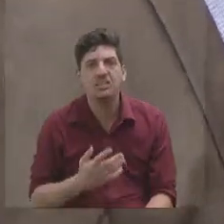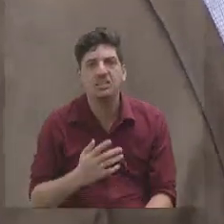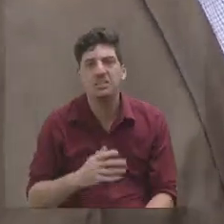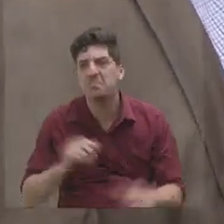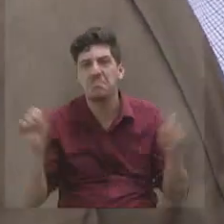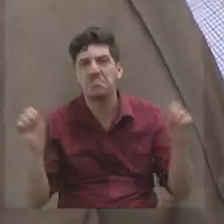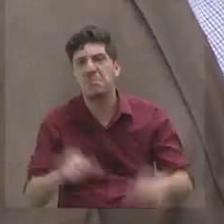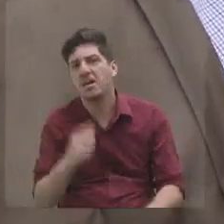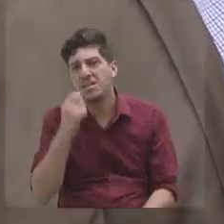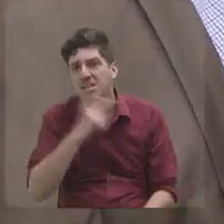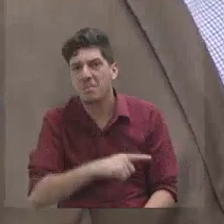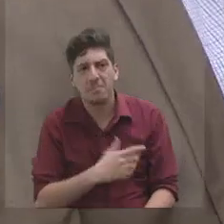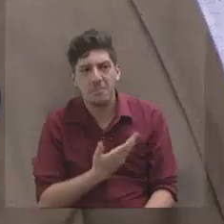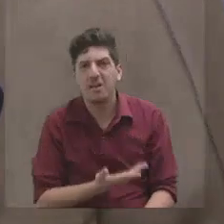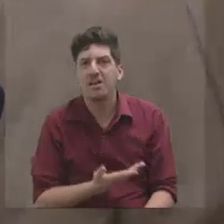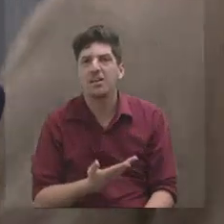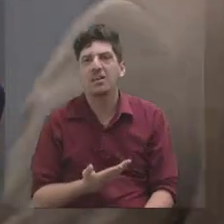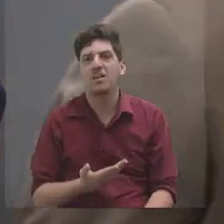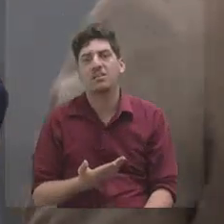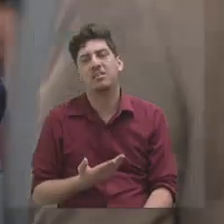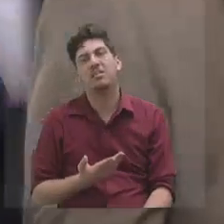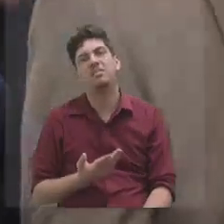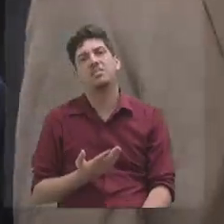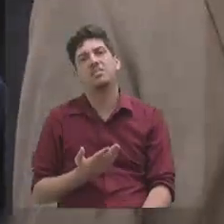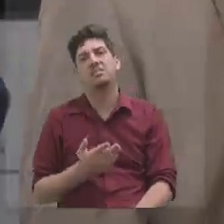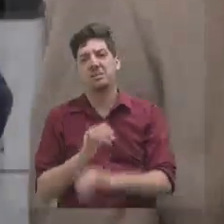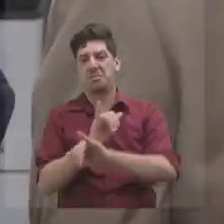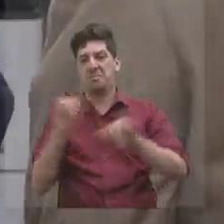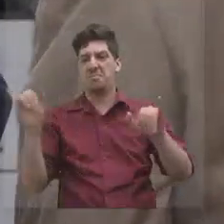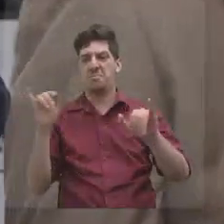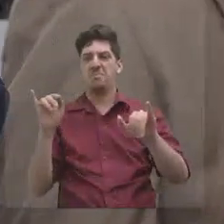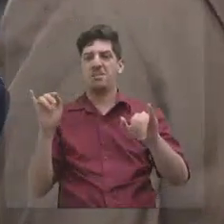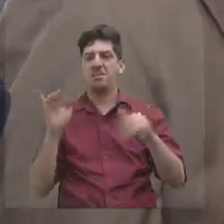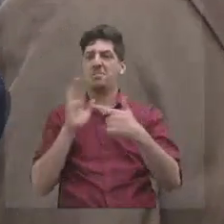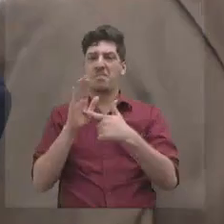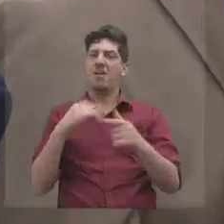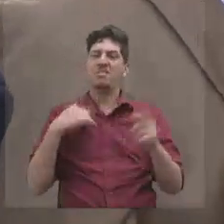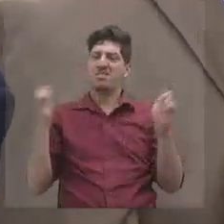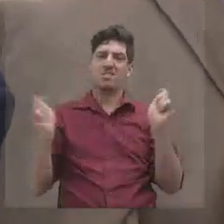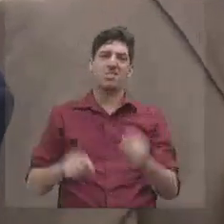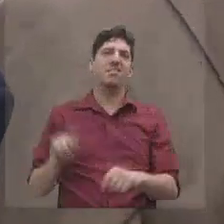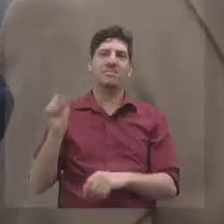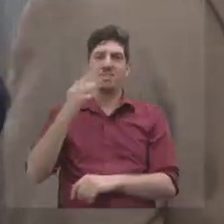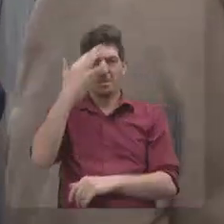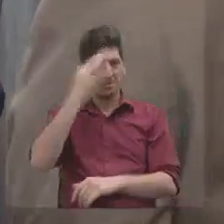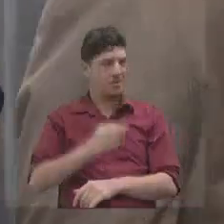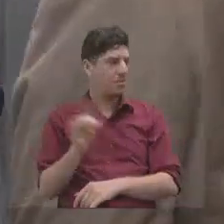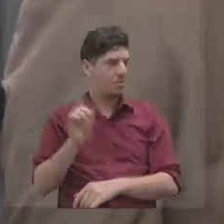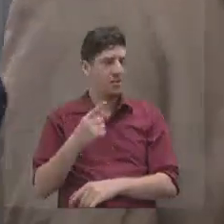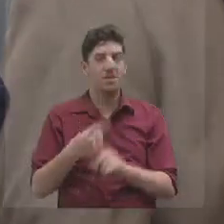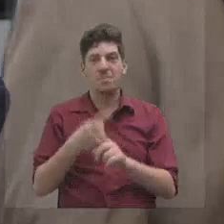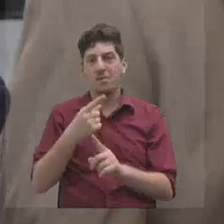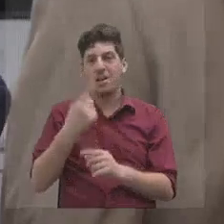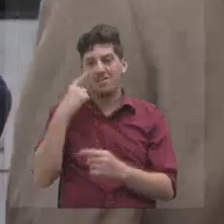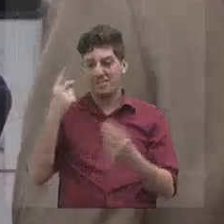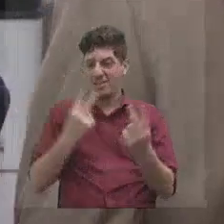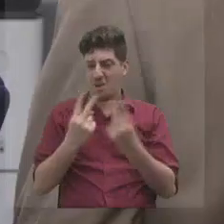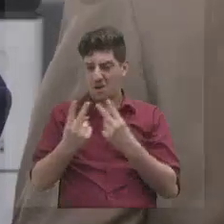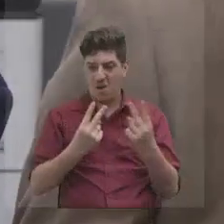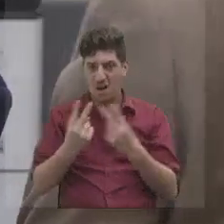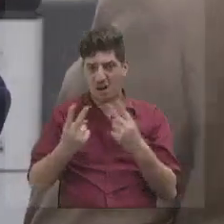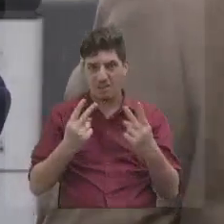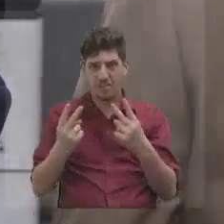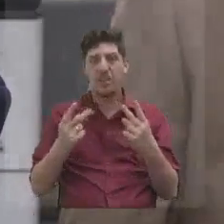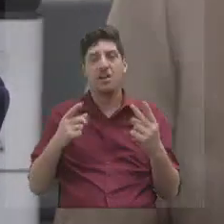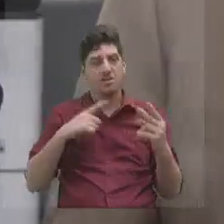publicações são coisas assim que mostra pequenas no nosso entendimento porque quando é uma rodovia que vai interligar